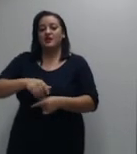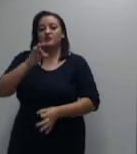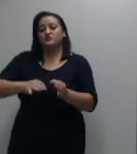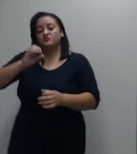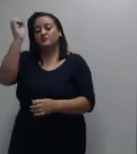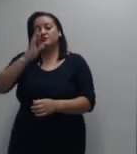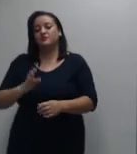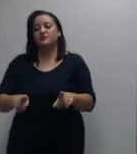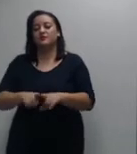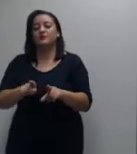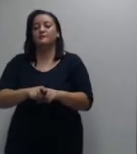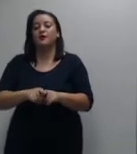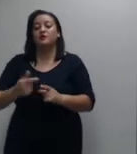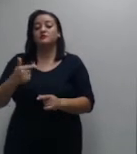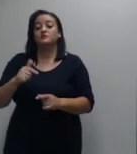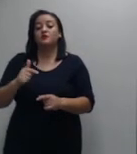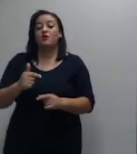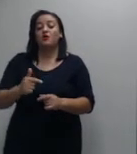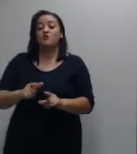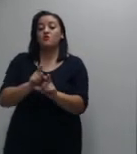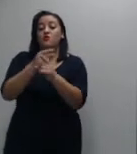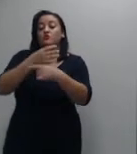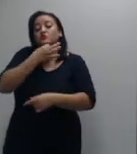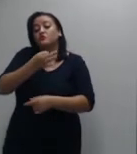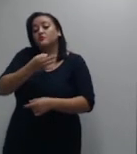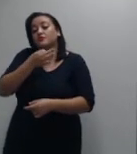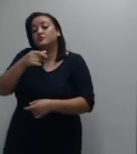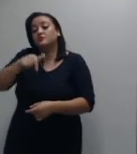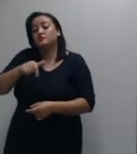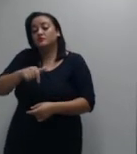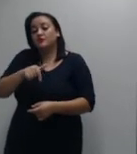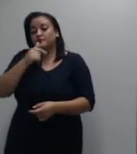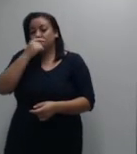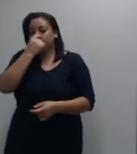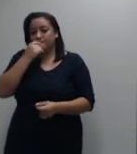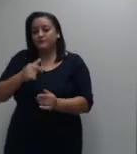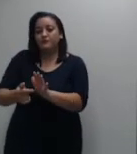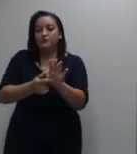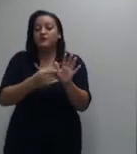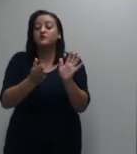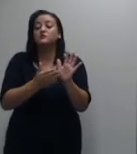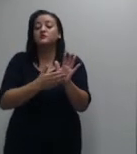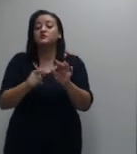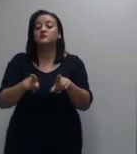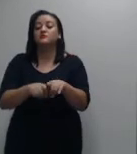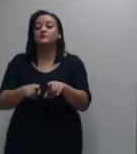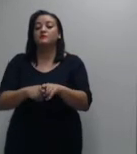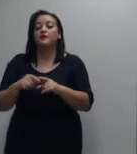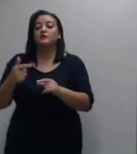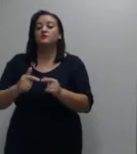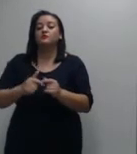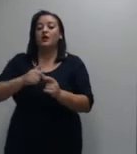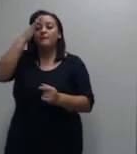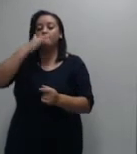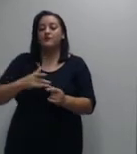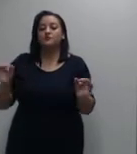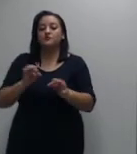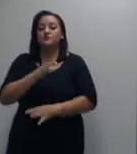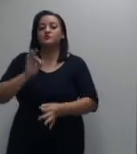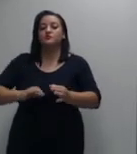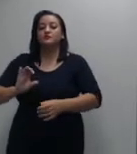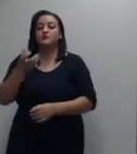o contrário da alegação do requerido trazidas em contestação e não comprovação do trânsito em julgado da decisão